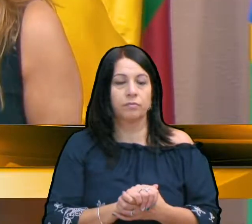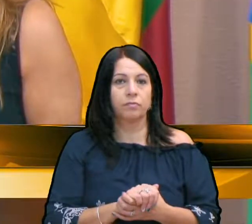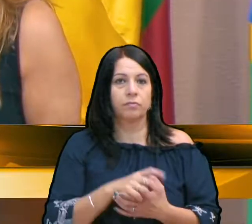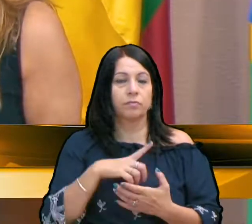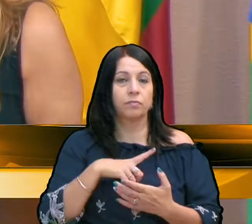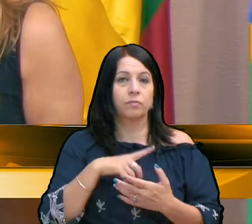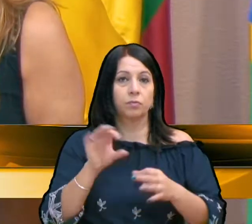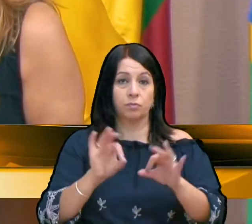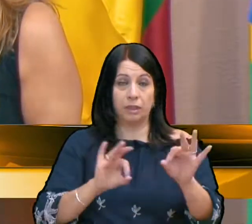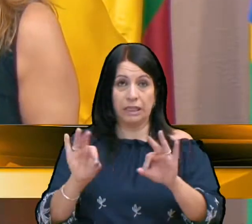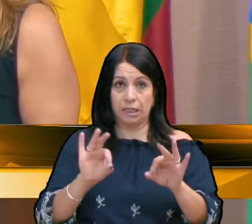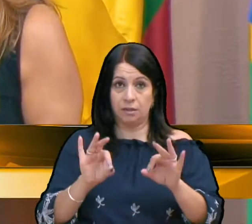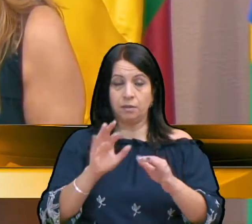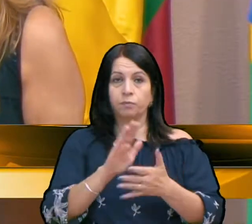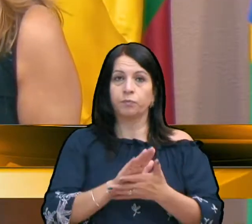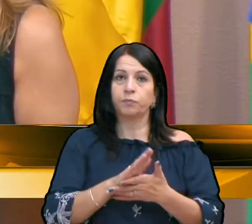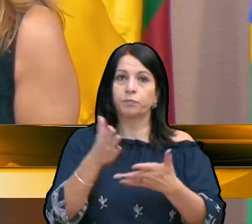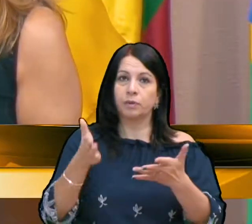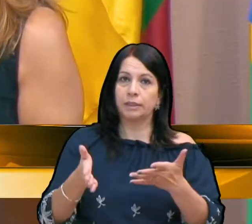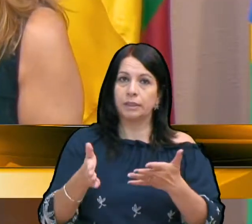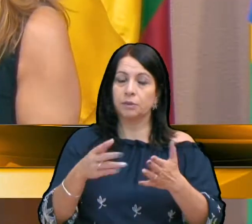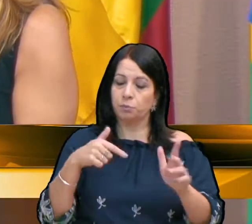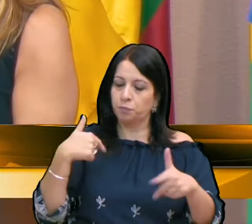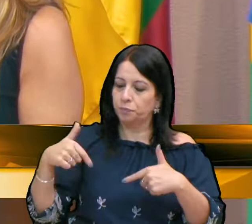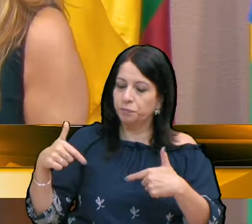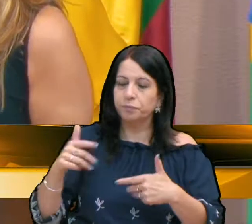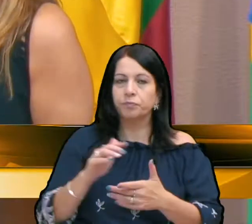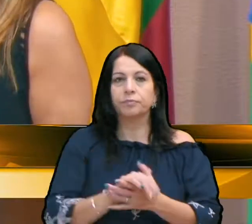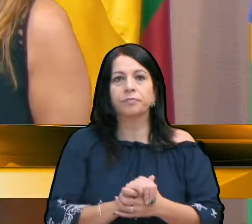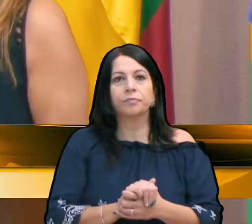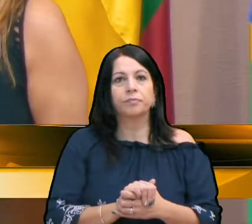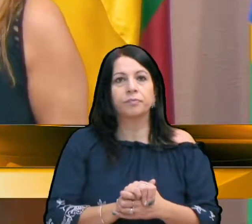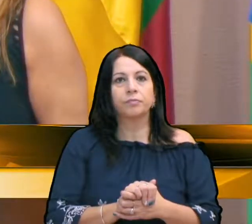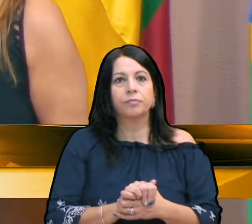Vamos se organizar então, agora vamos trabalhar.